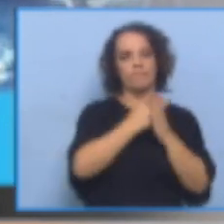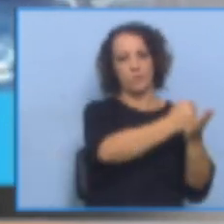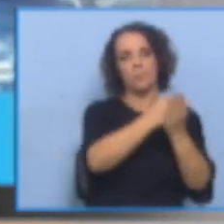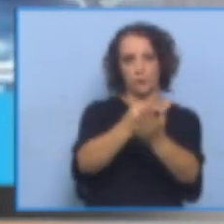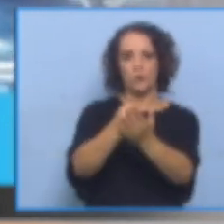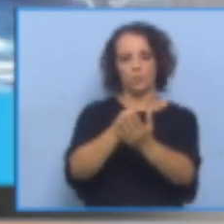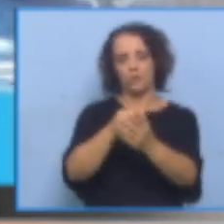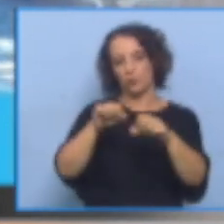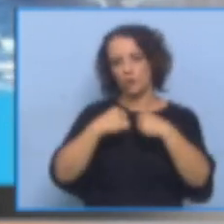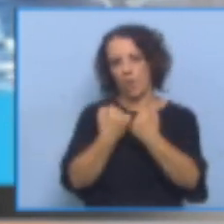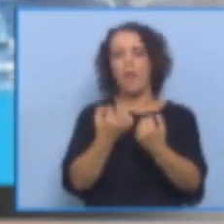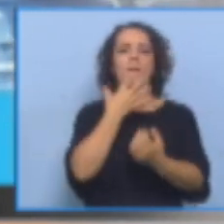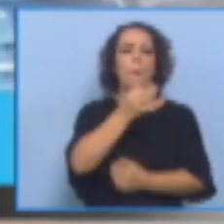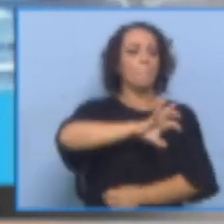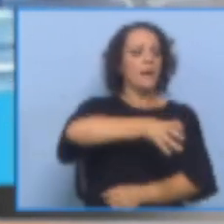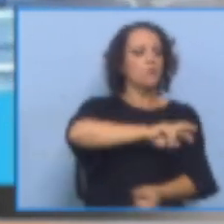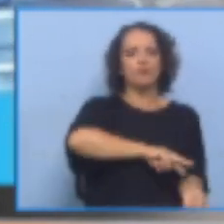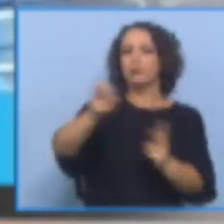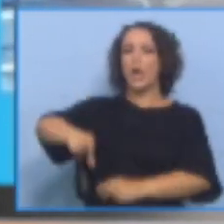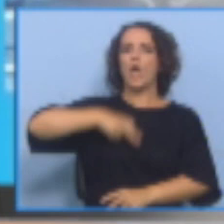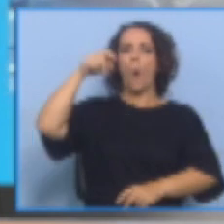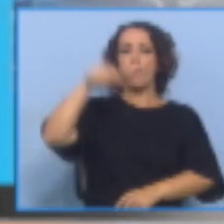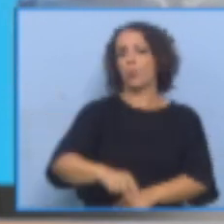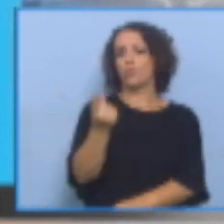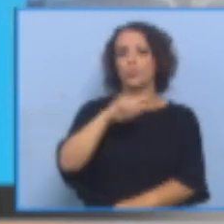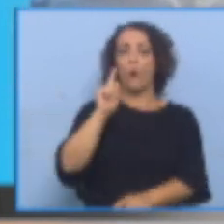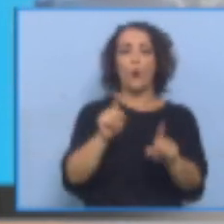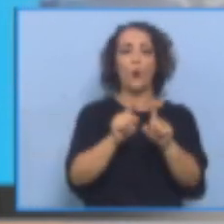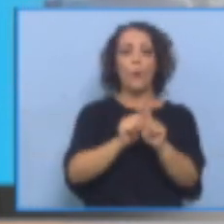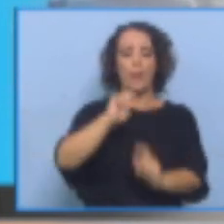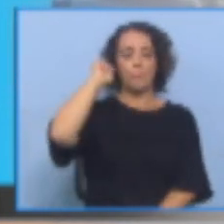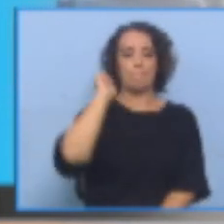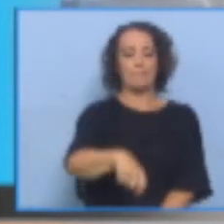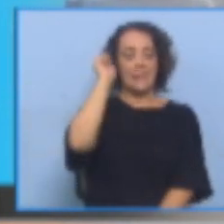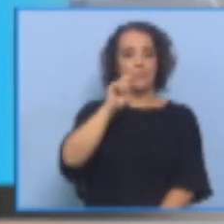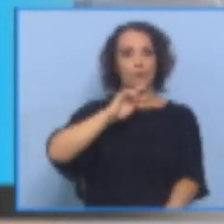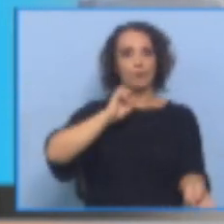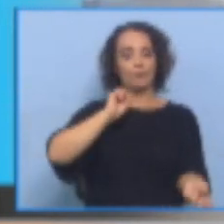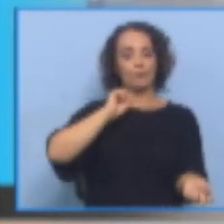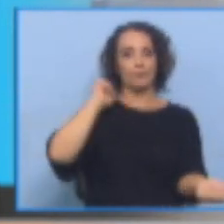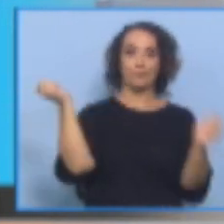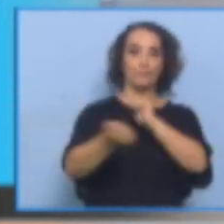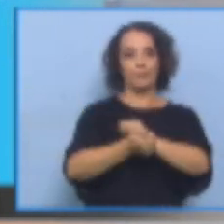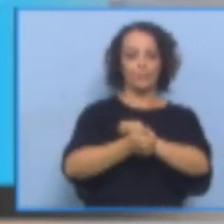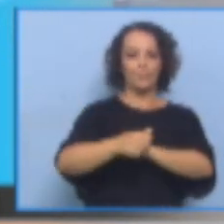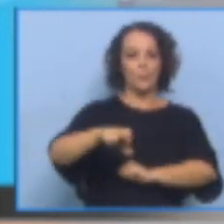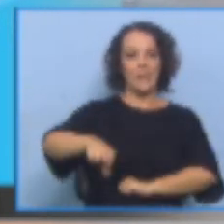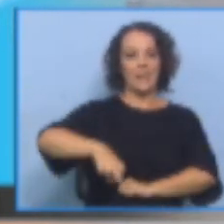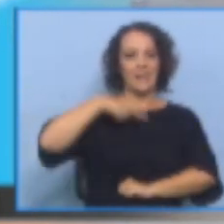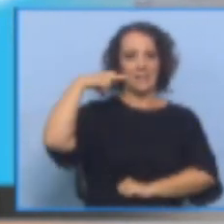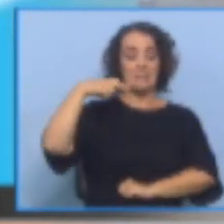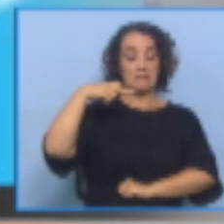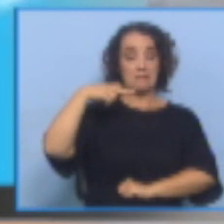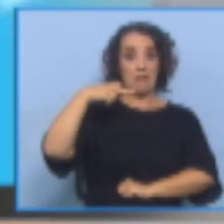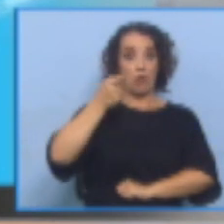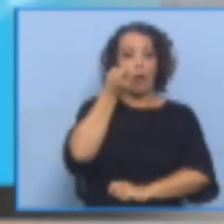passou a rico, evidentemente, portanto não há aqui assim nenhuma bolinha mágica em que a riqueza, que é pouca,